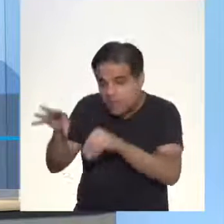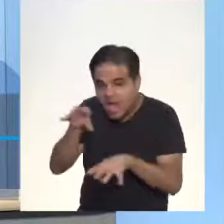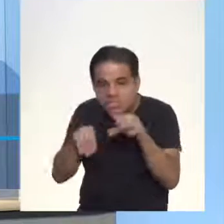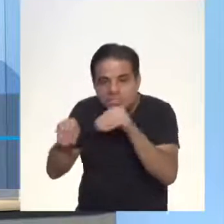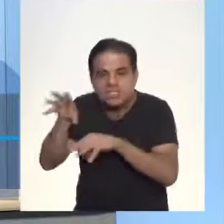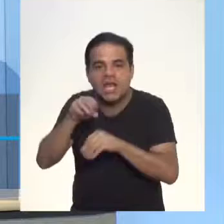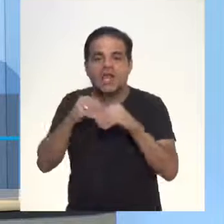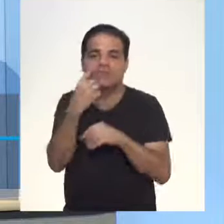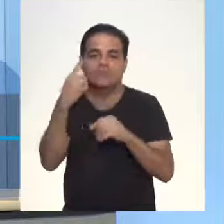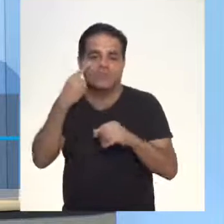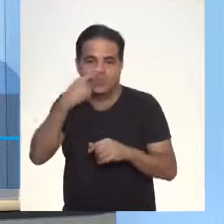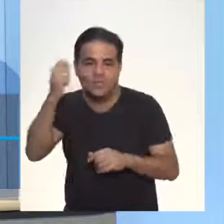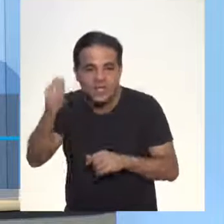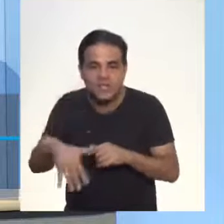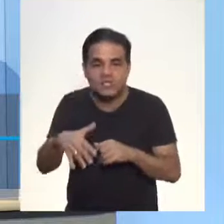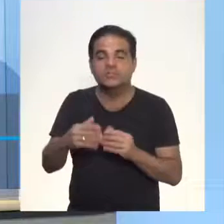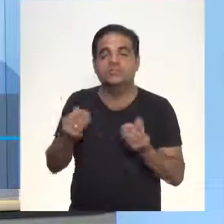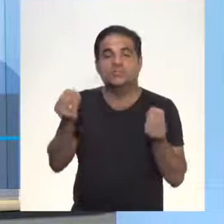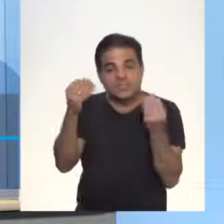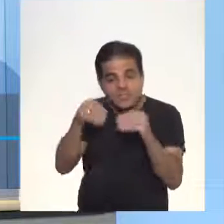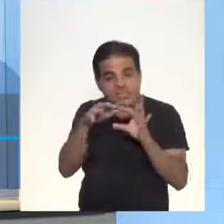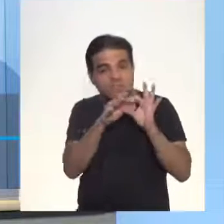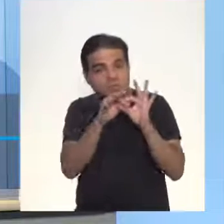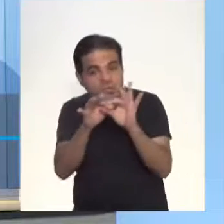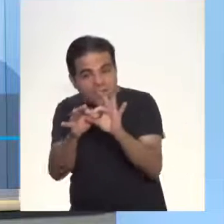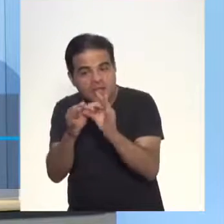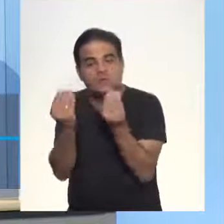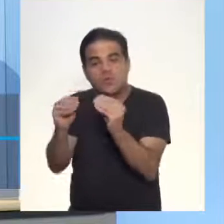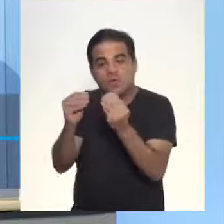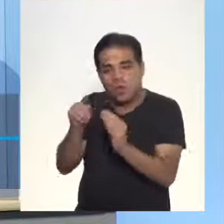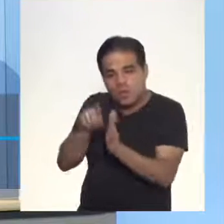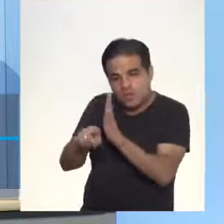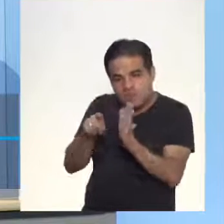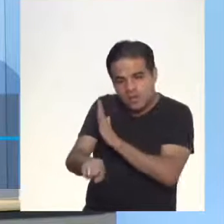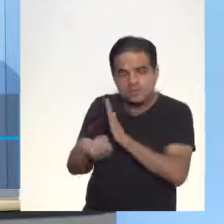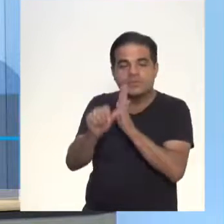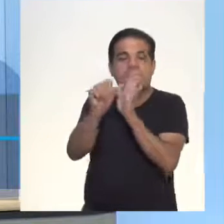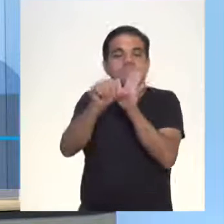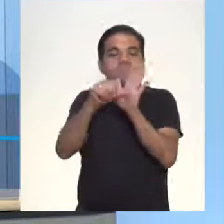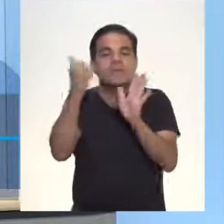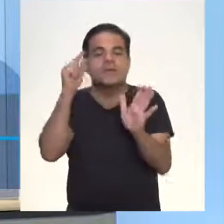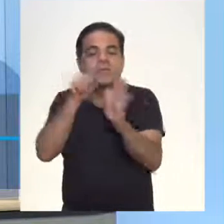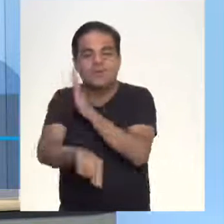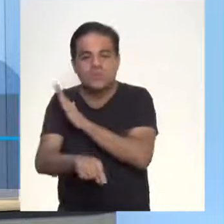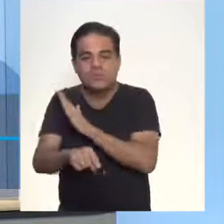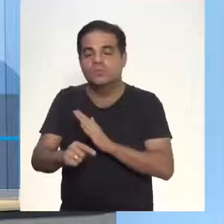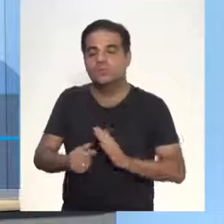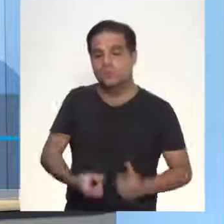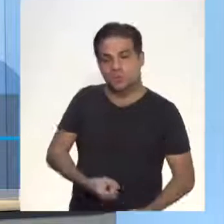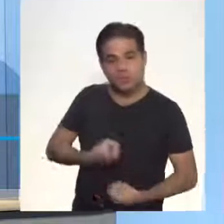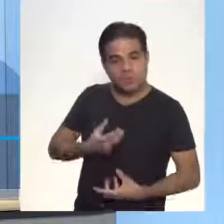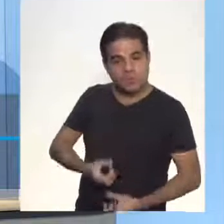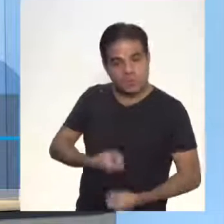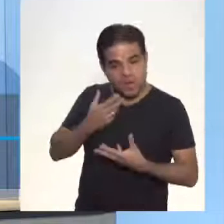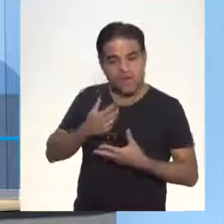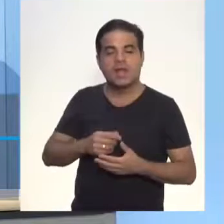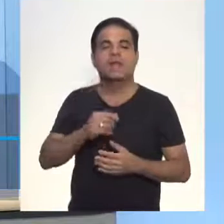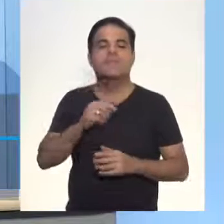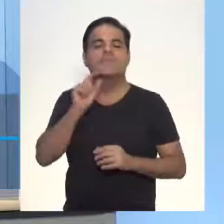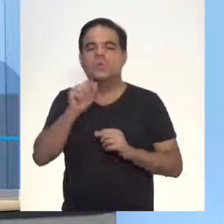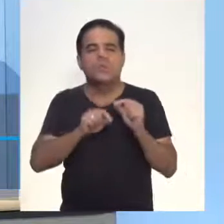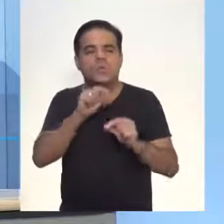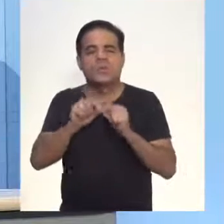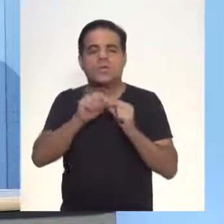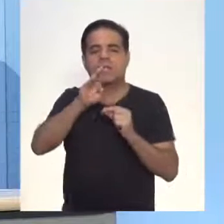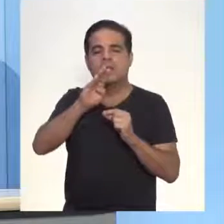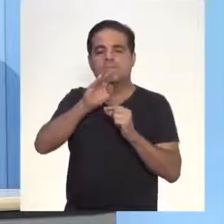desse contexto aí, eu coloquei algumas perguntas. Então, vamos lá para a primeira pergunta a respeito do poema O Bicho. Então, vamos lá.